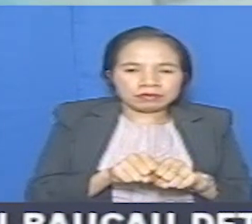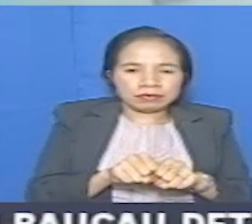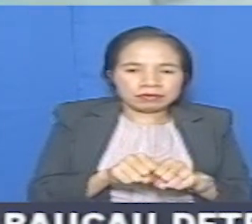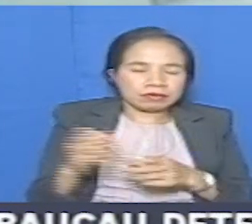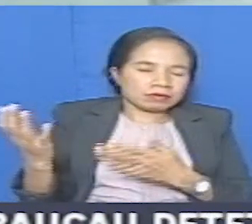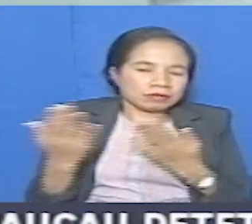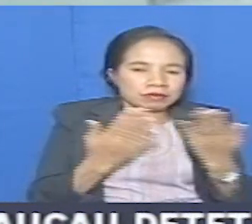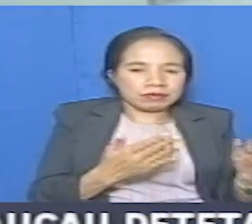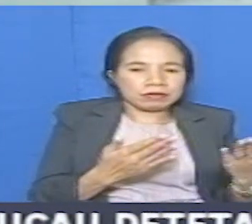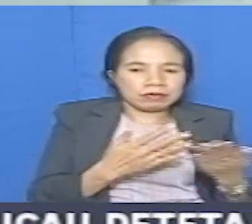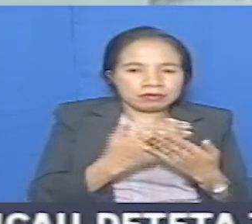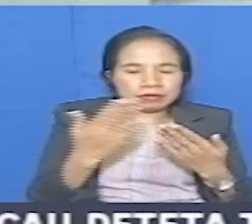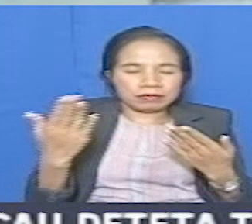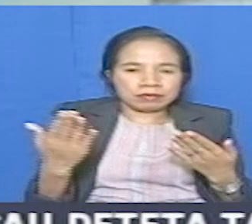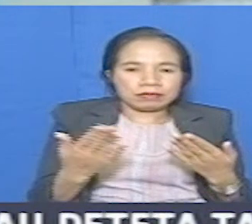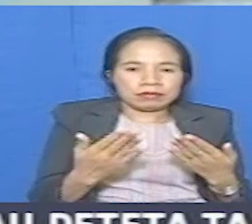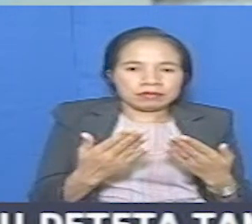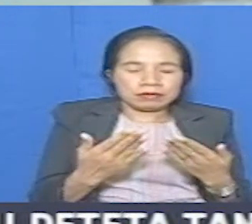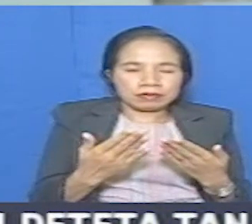Atulori sasane be